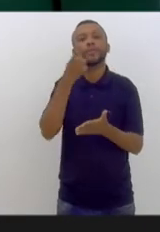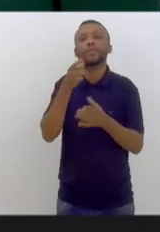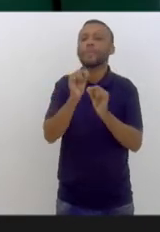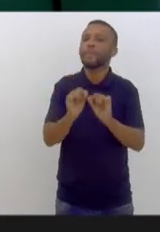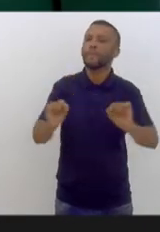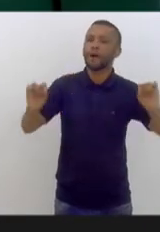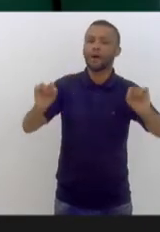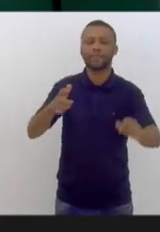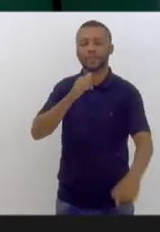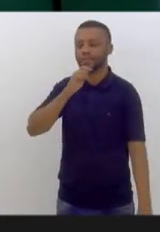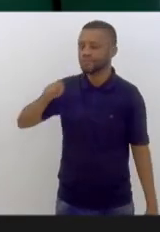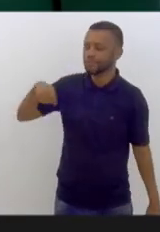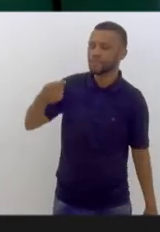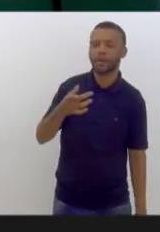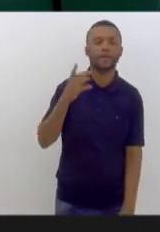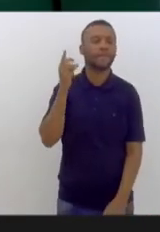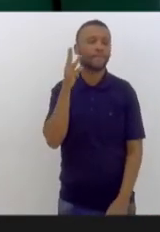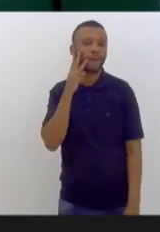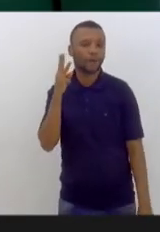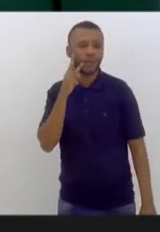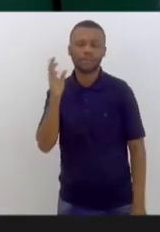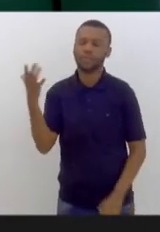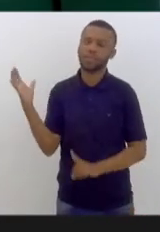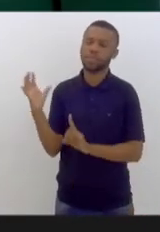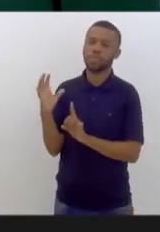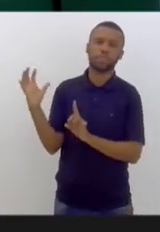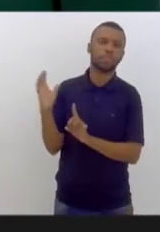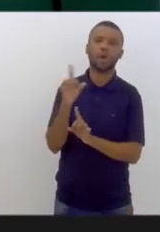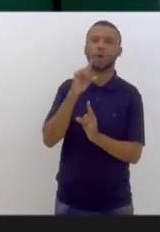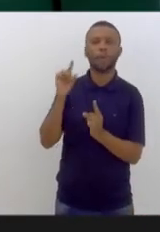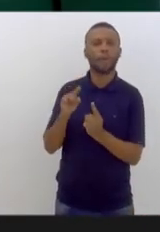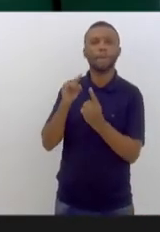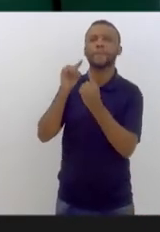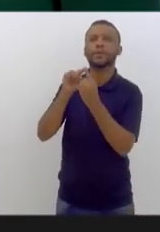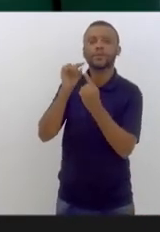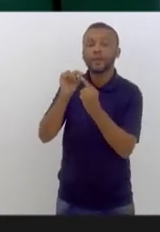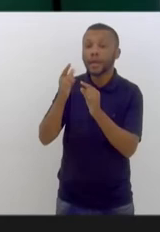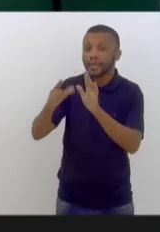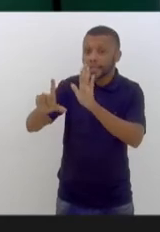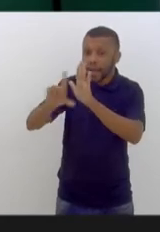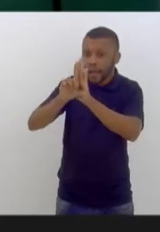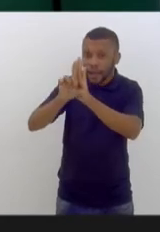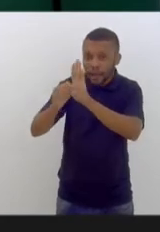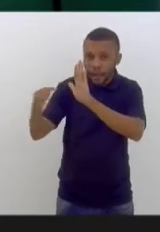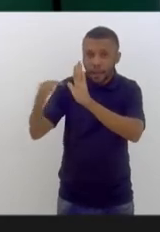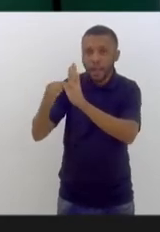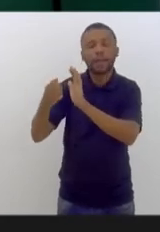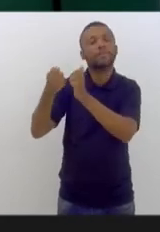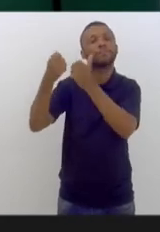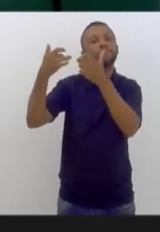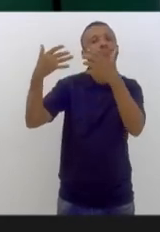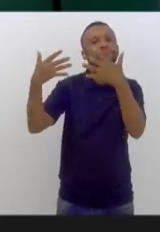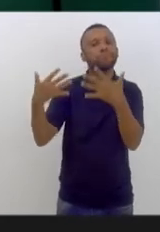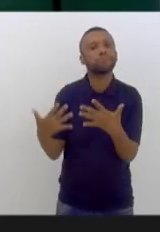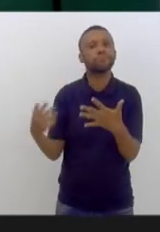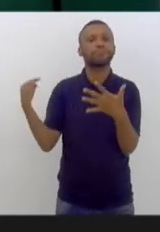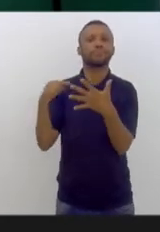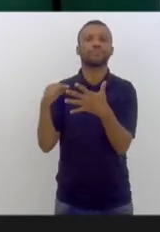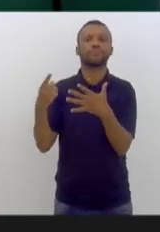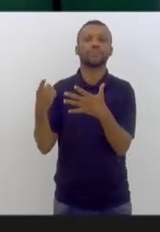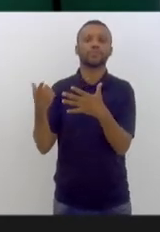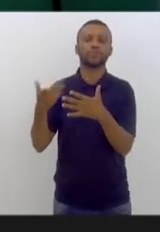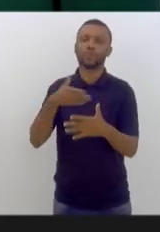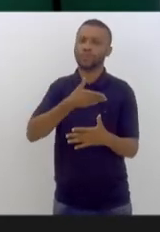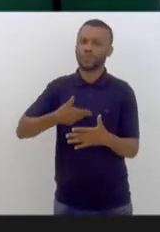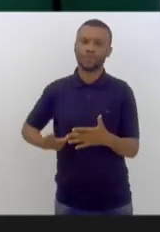deles, nós fizemos muita pressão com o intuito de que essa lei ela saísse do executivo